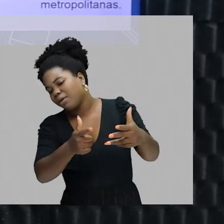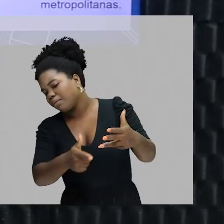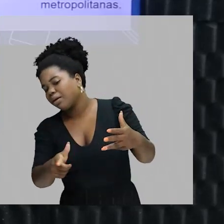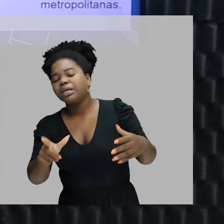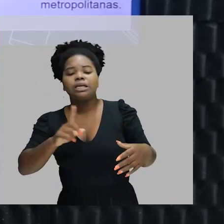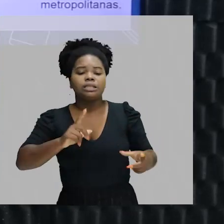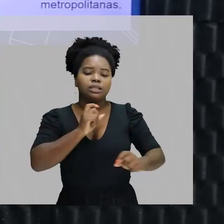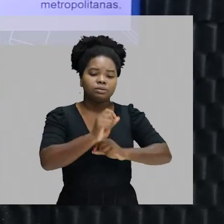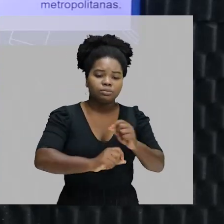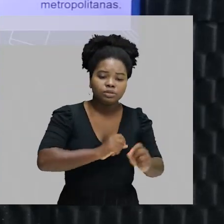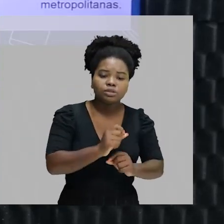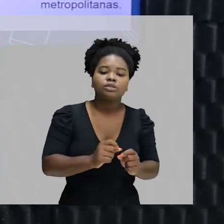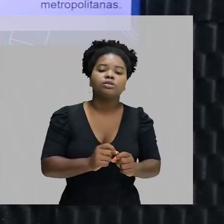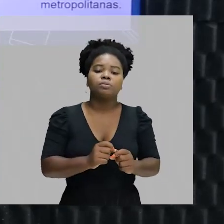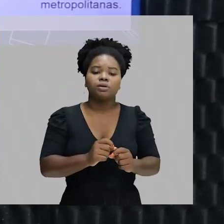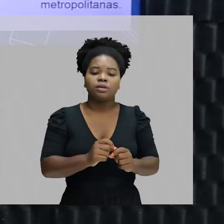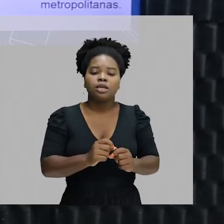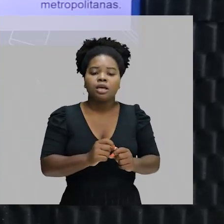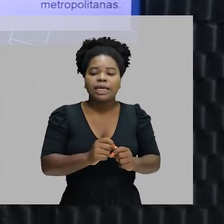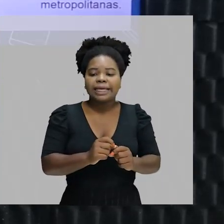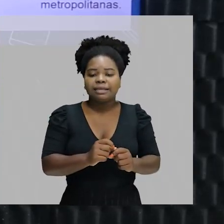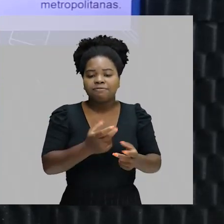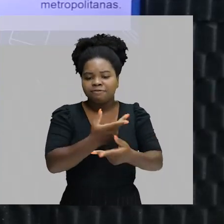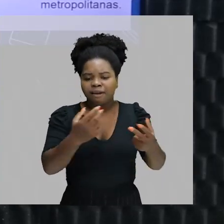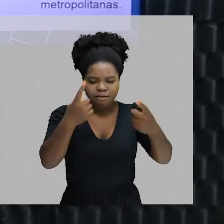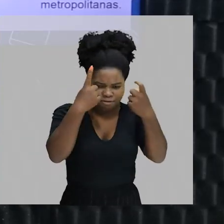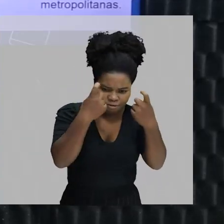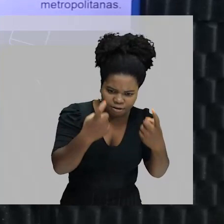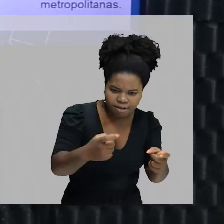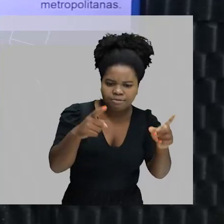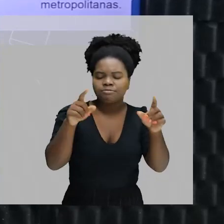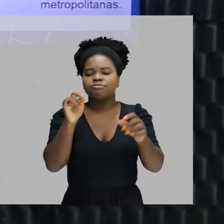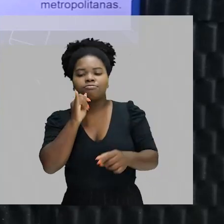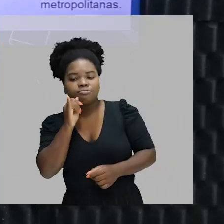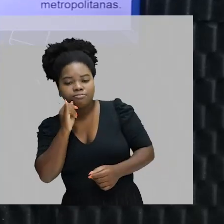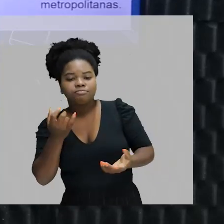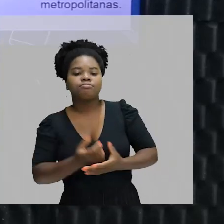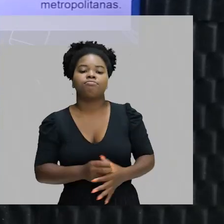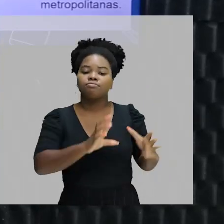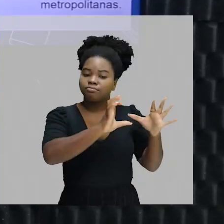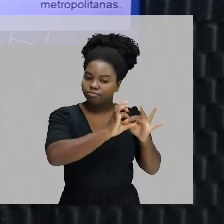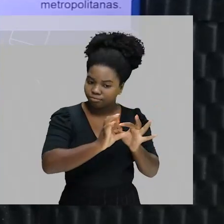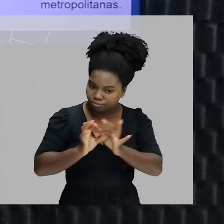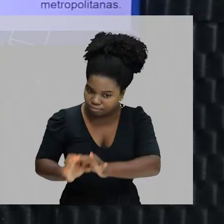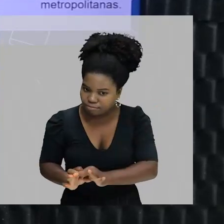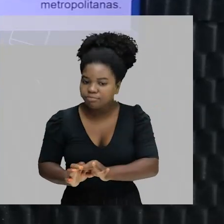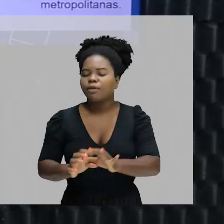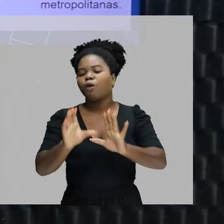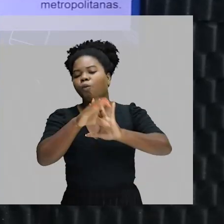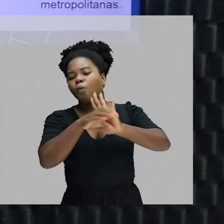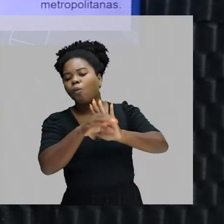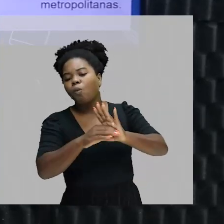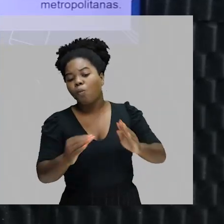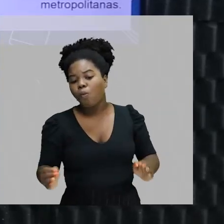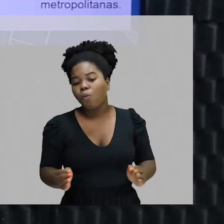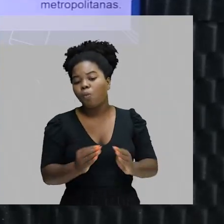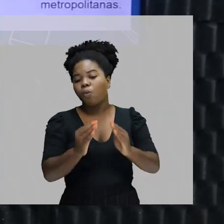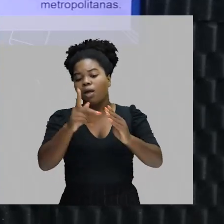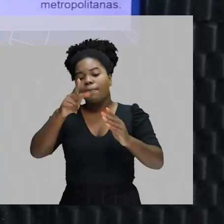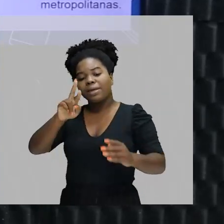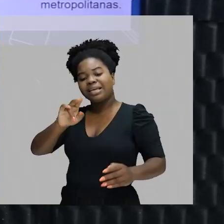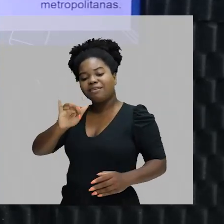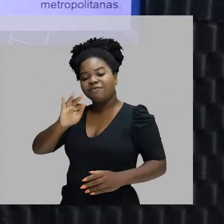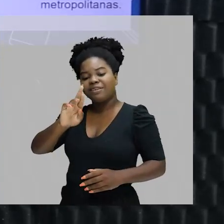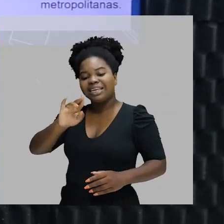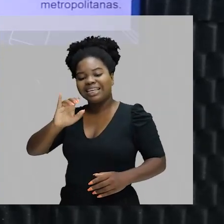exemplo, circulação, tu tinha, por consequência, violência. Nesse contexto, o conceito de periferia ele vai adquirir